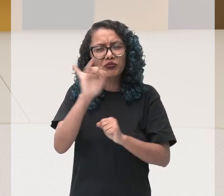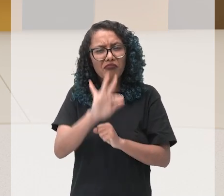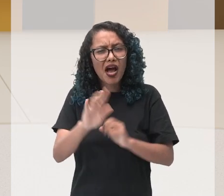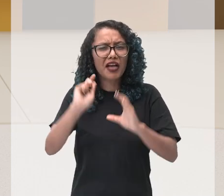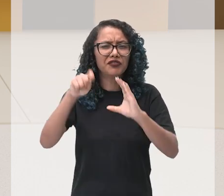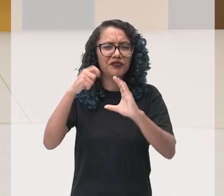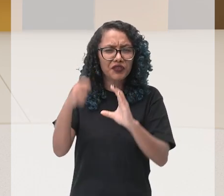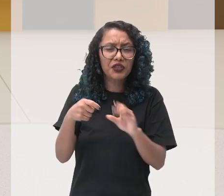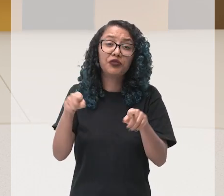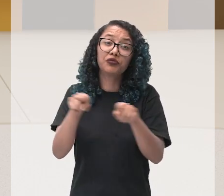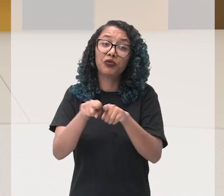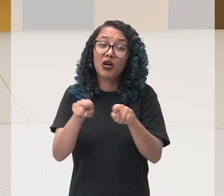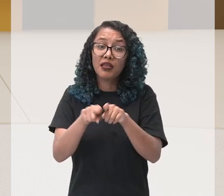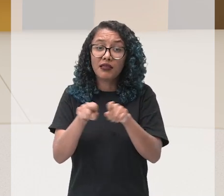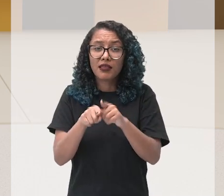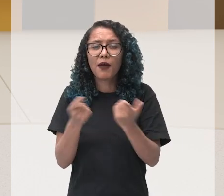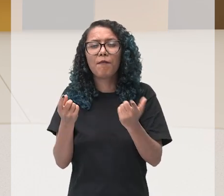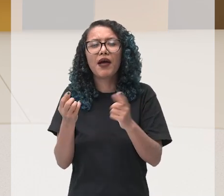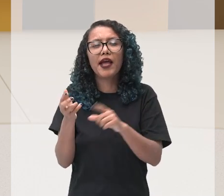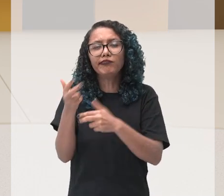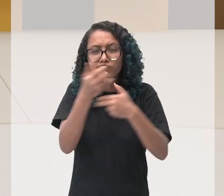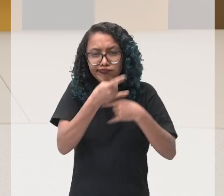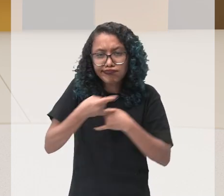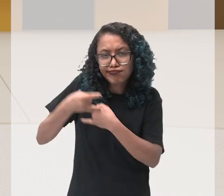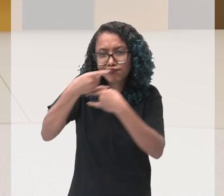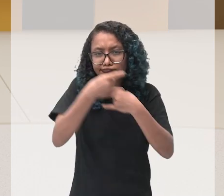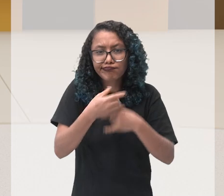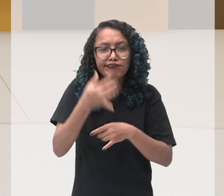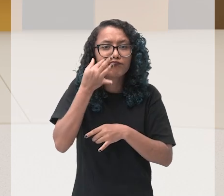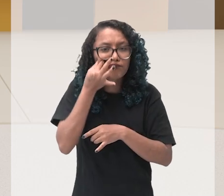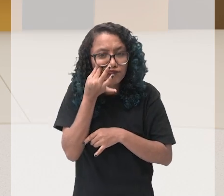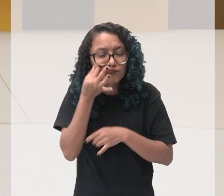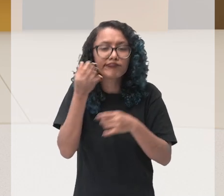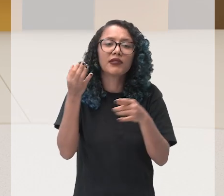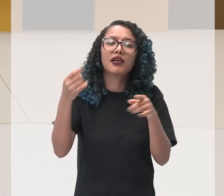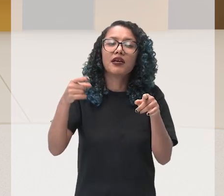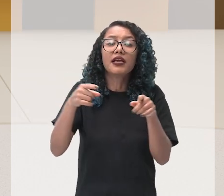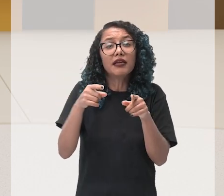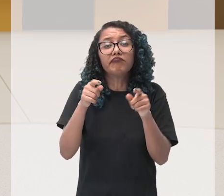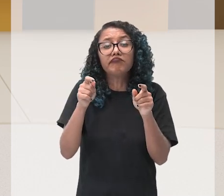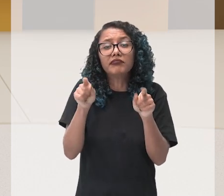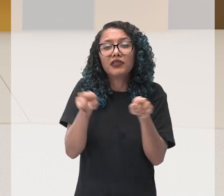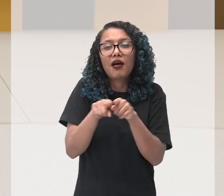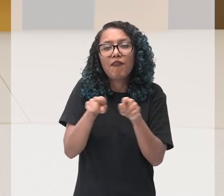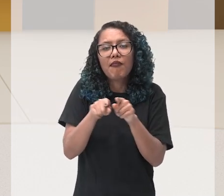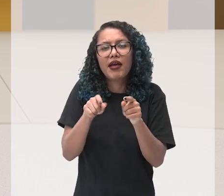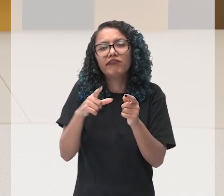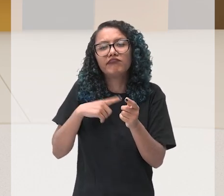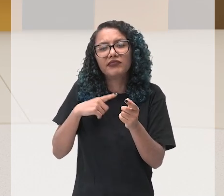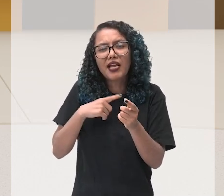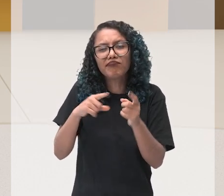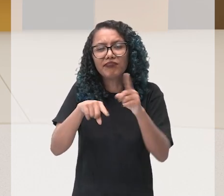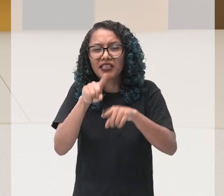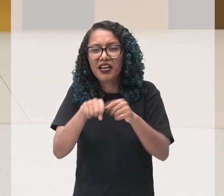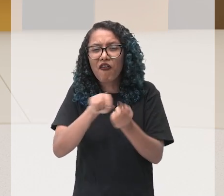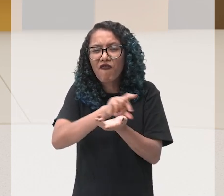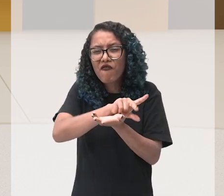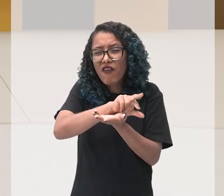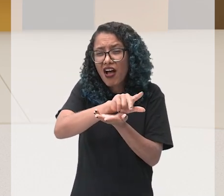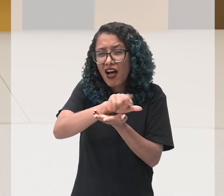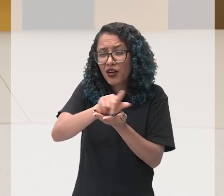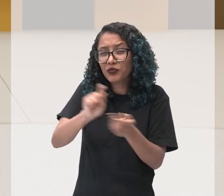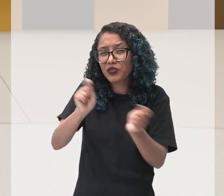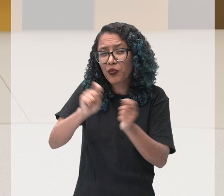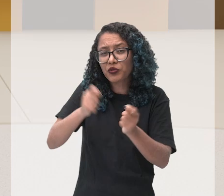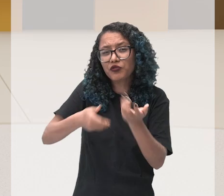imagens, vídeos ou transmissões ao vivo e oferecem uma ampla gama de recursos